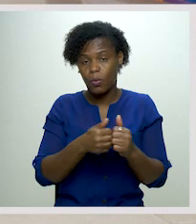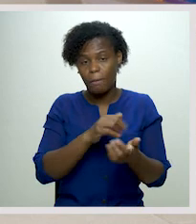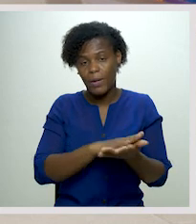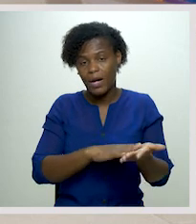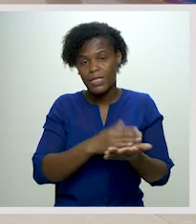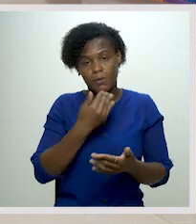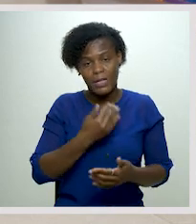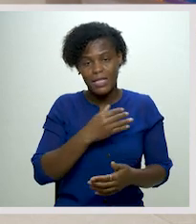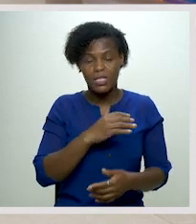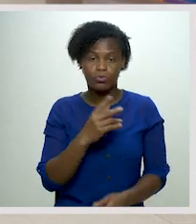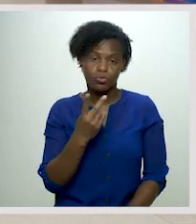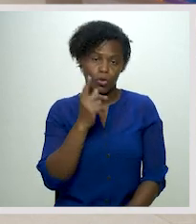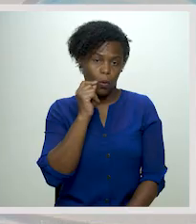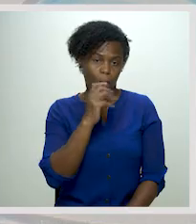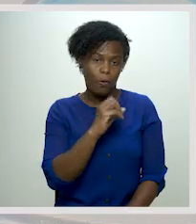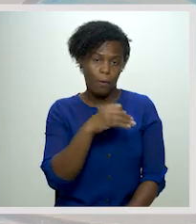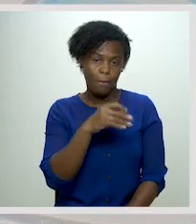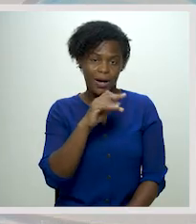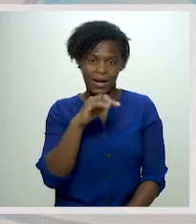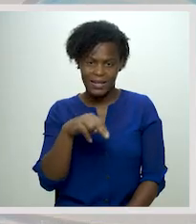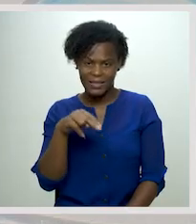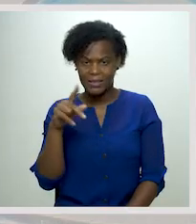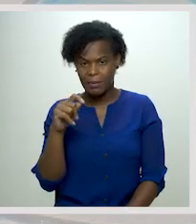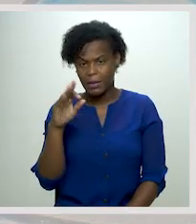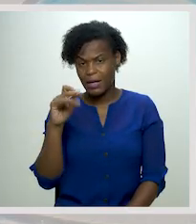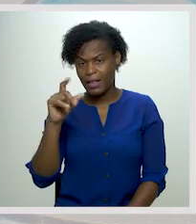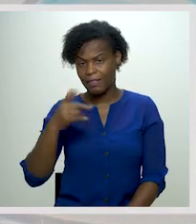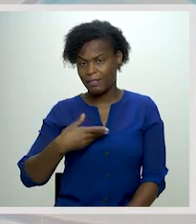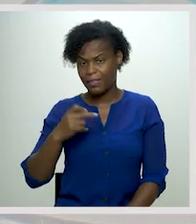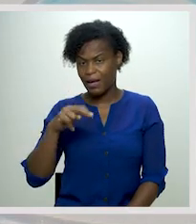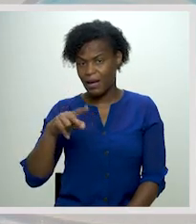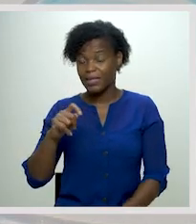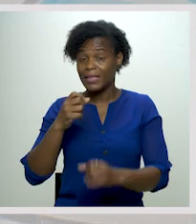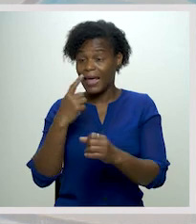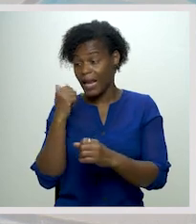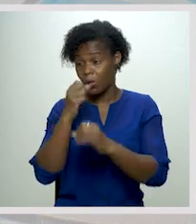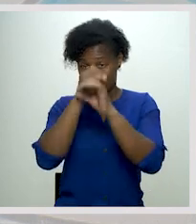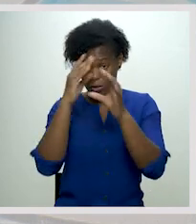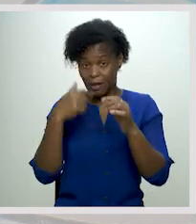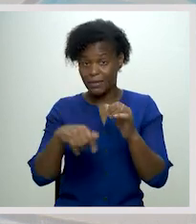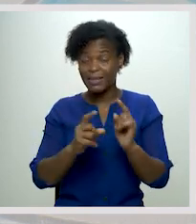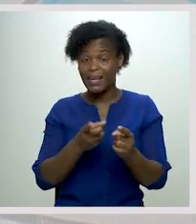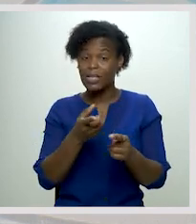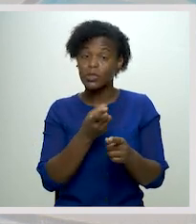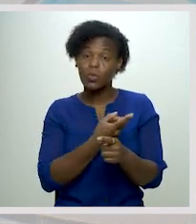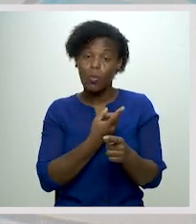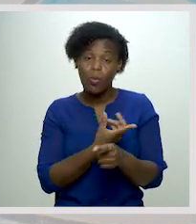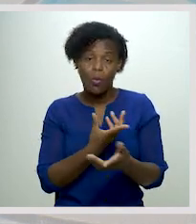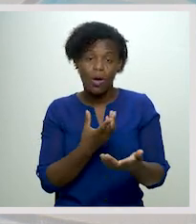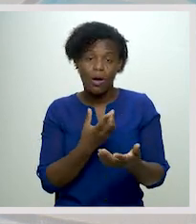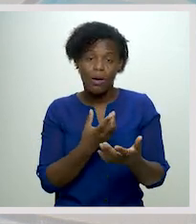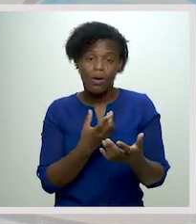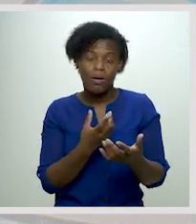na experiência de Oparin e Aldan. E chegou à conclusão de que, realmente, estas substâncias ou estes